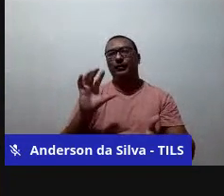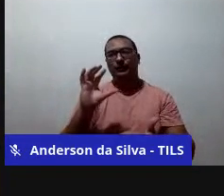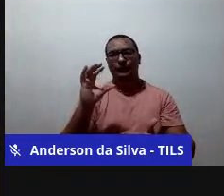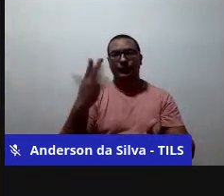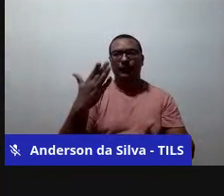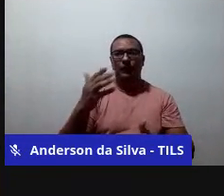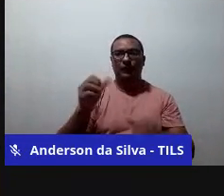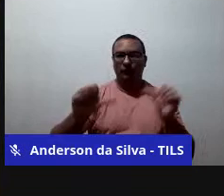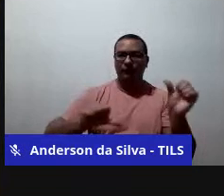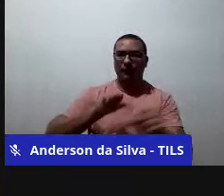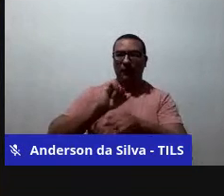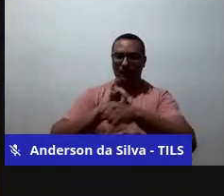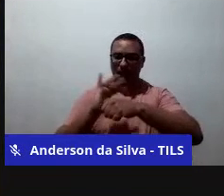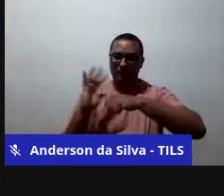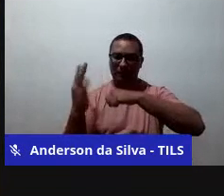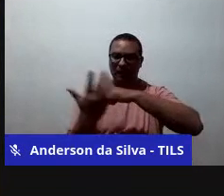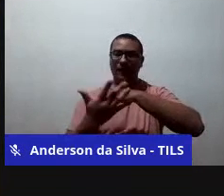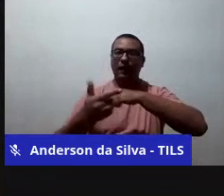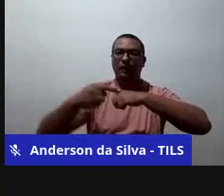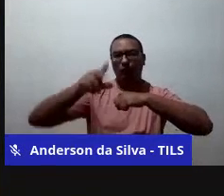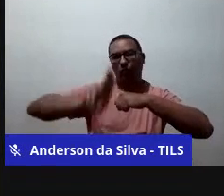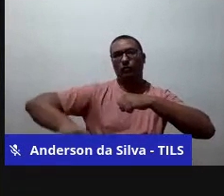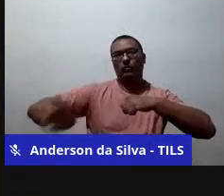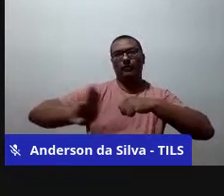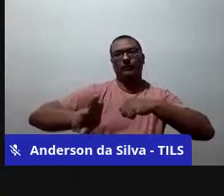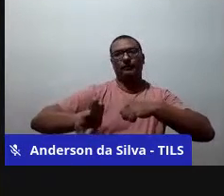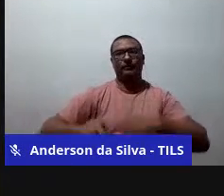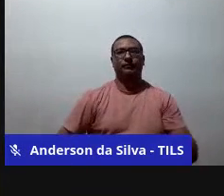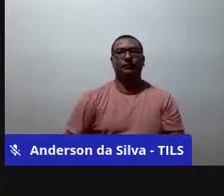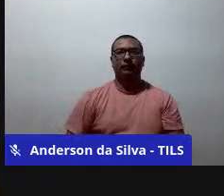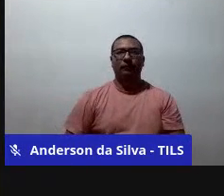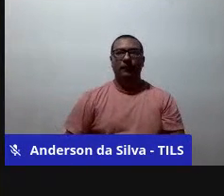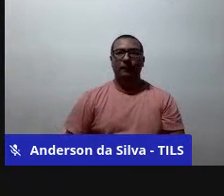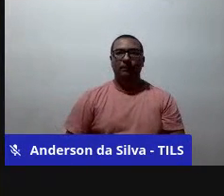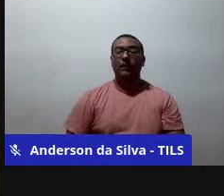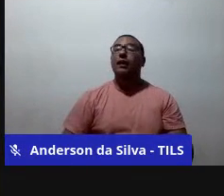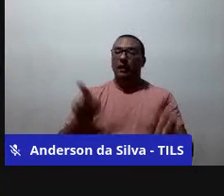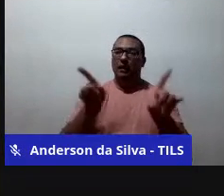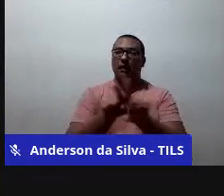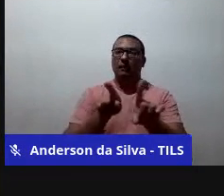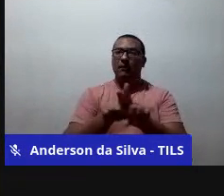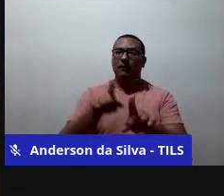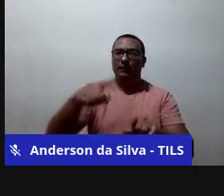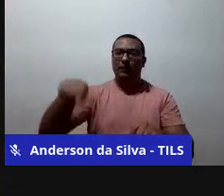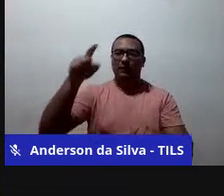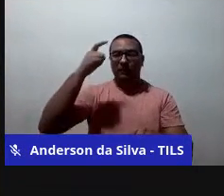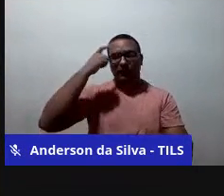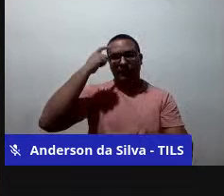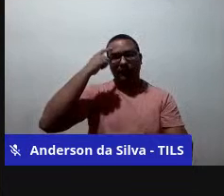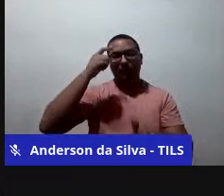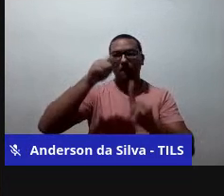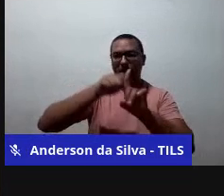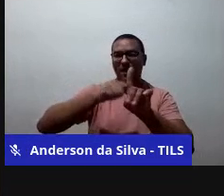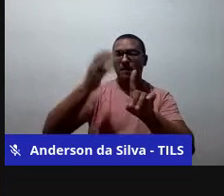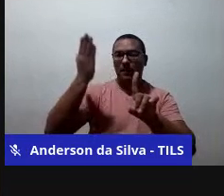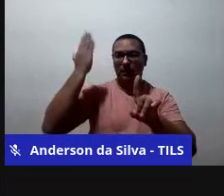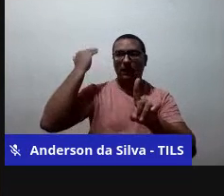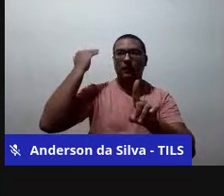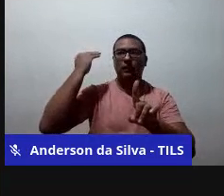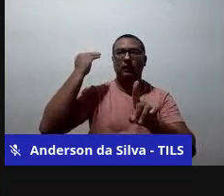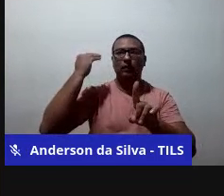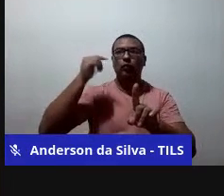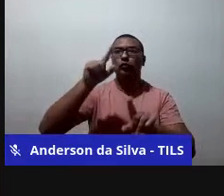a pandemia, a utilização. A própria, só para ter uma ideia, um mês atrás, o